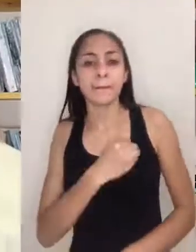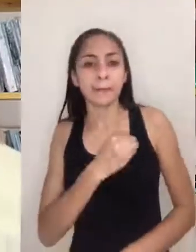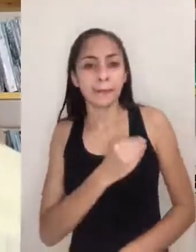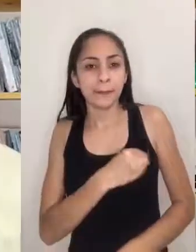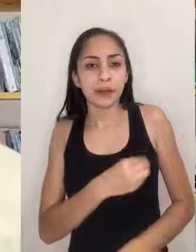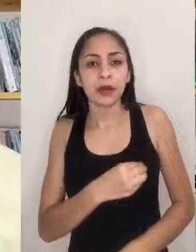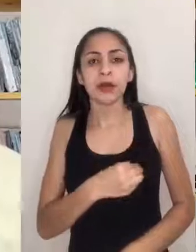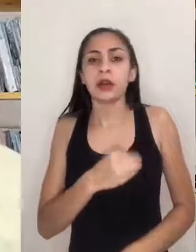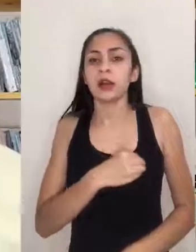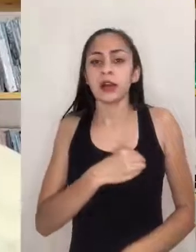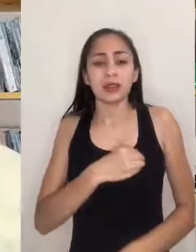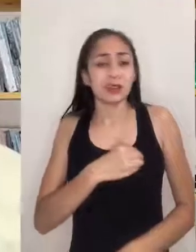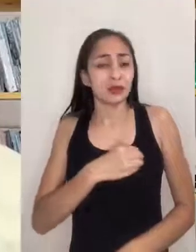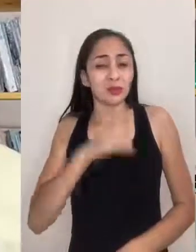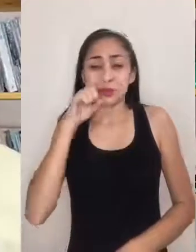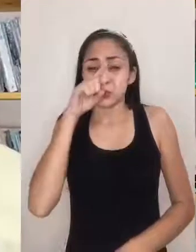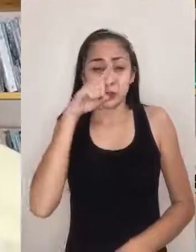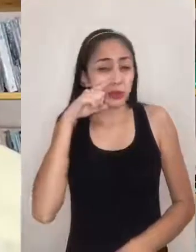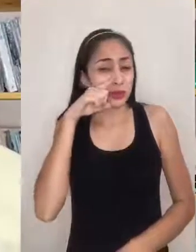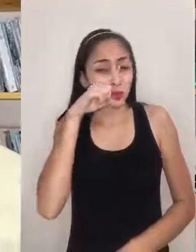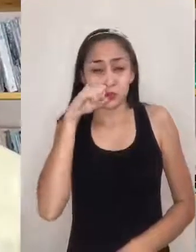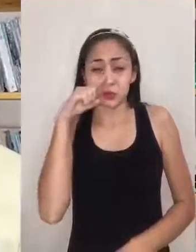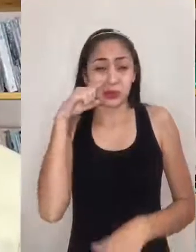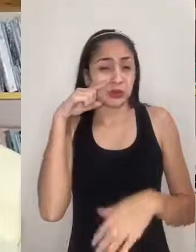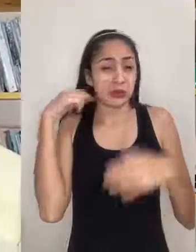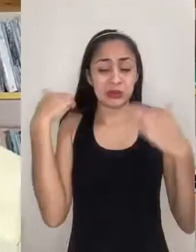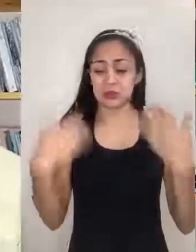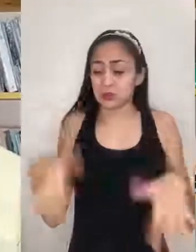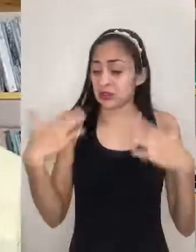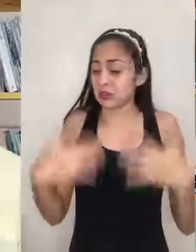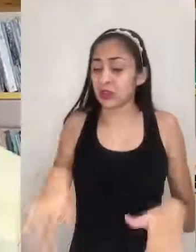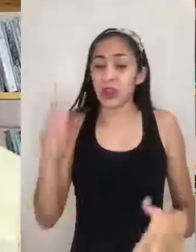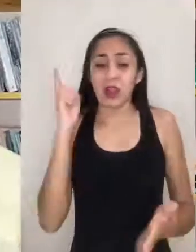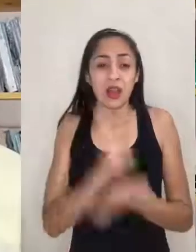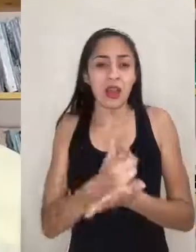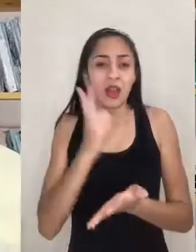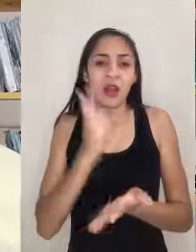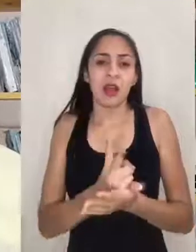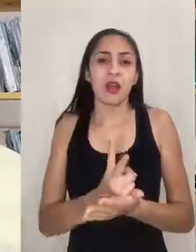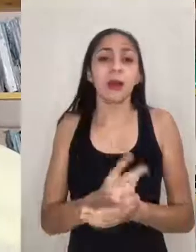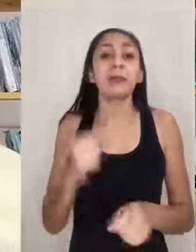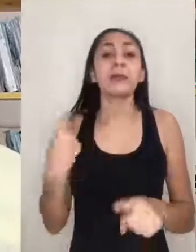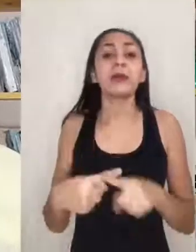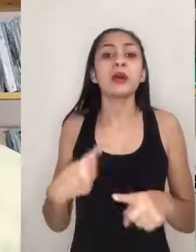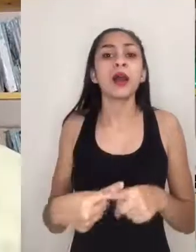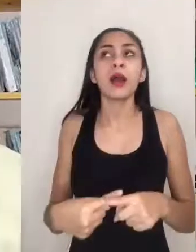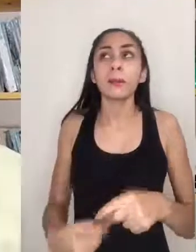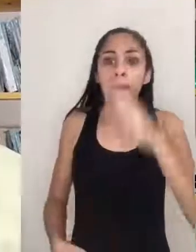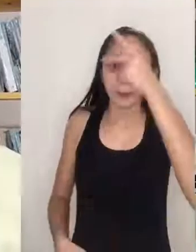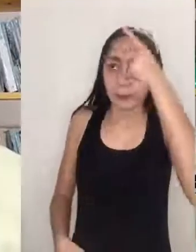O pecado, ele é sempre grave, porque ele tem o poder de provocar separação